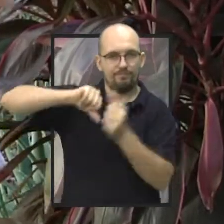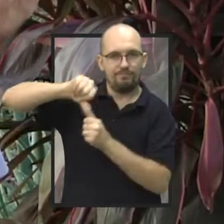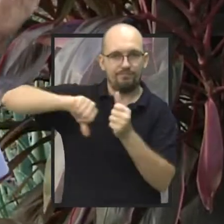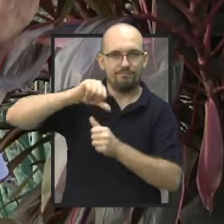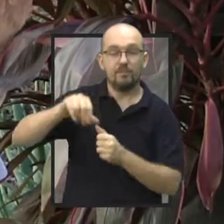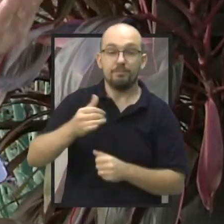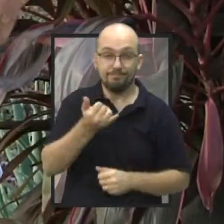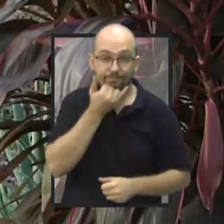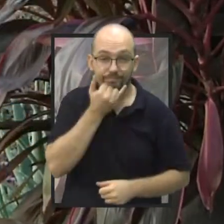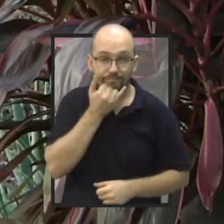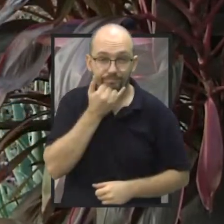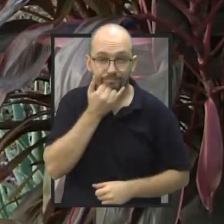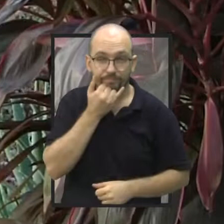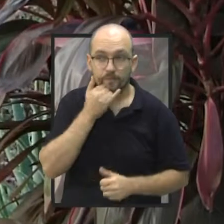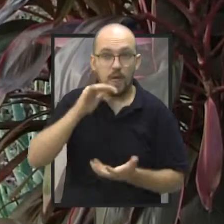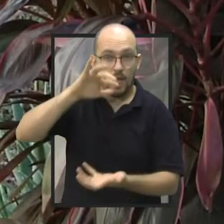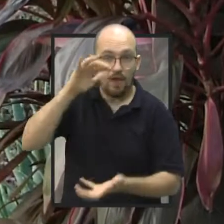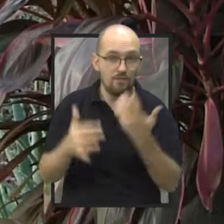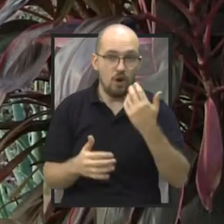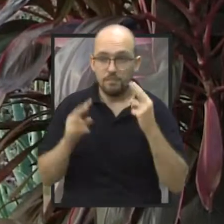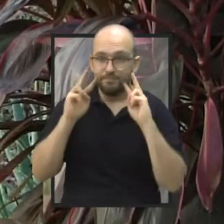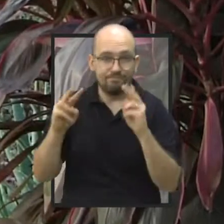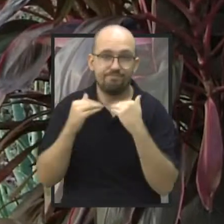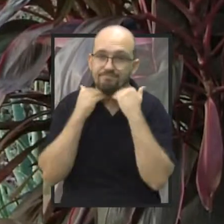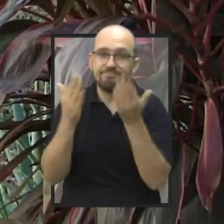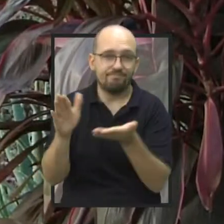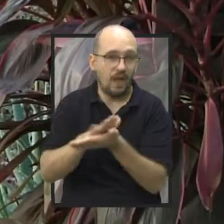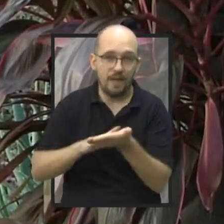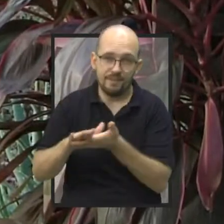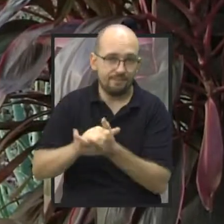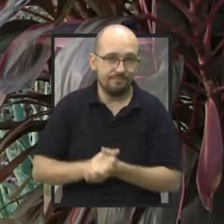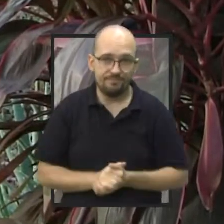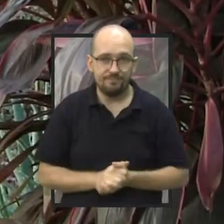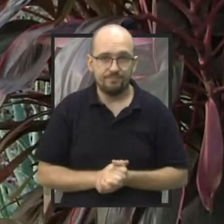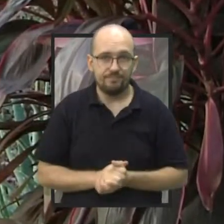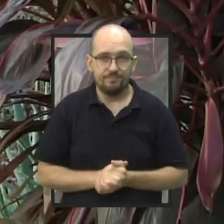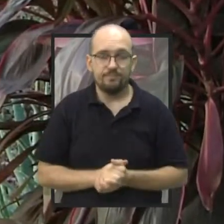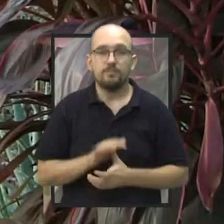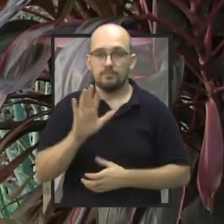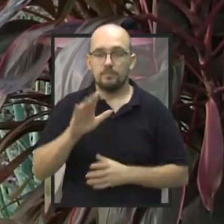reforma, eu não vejo nada. Um projeto de lei